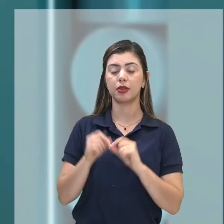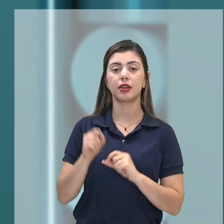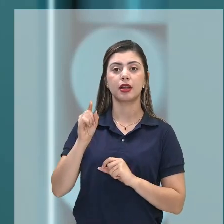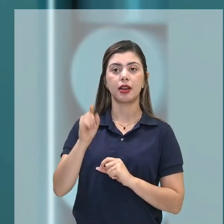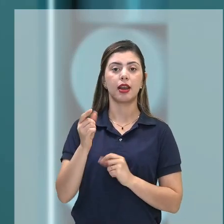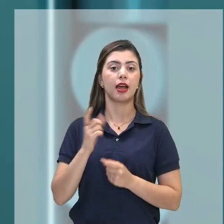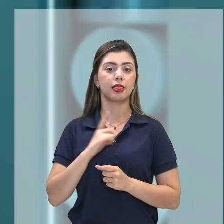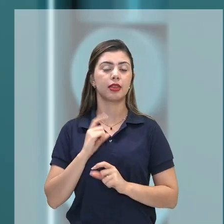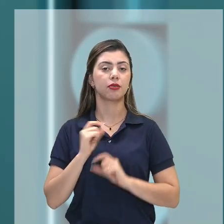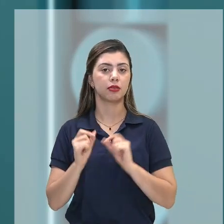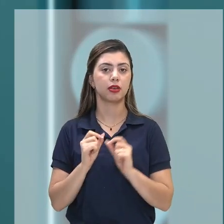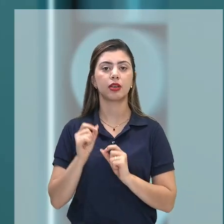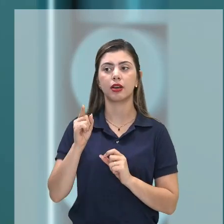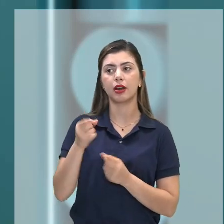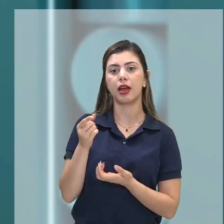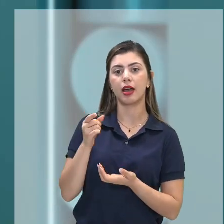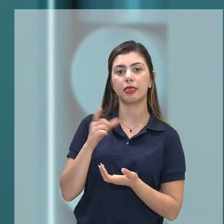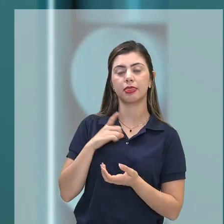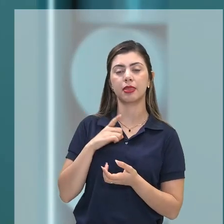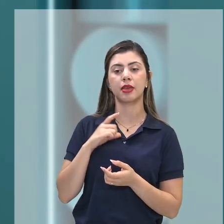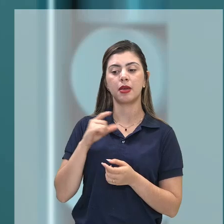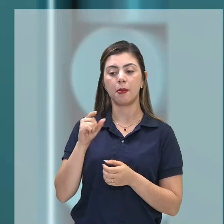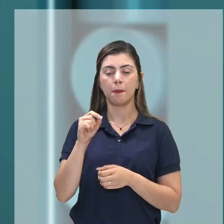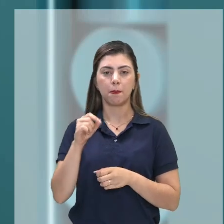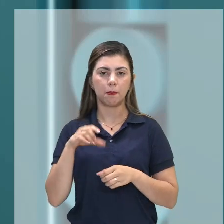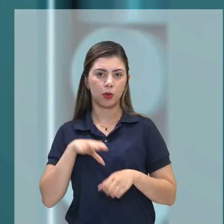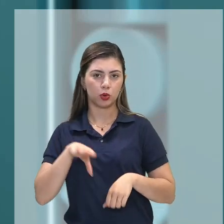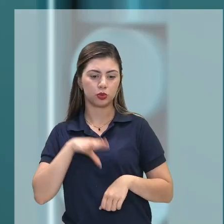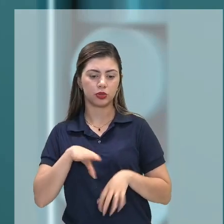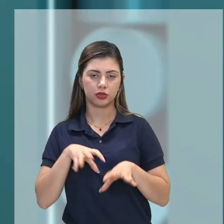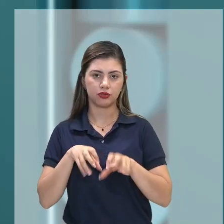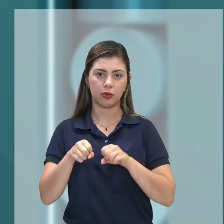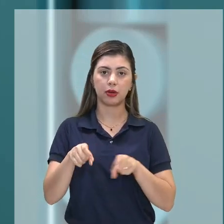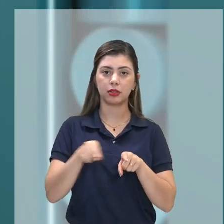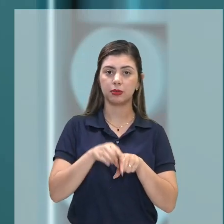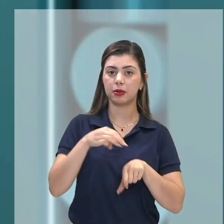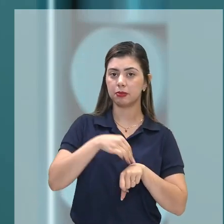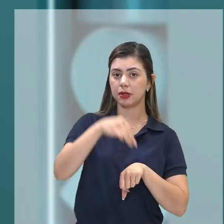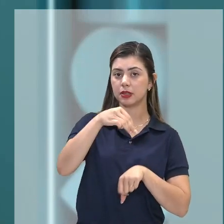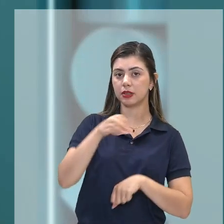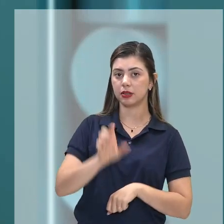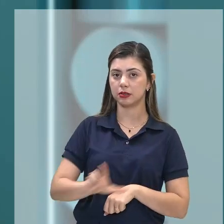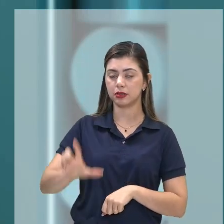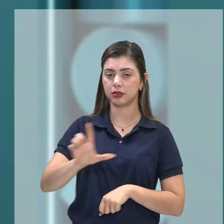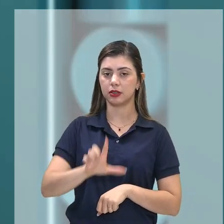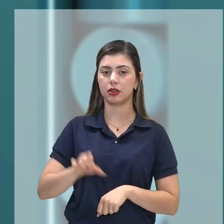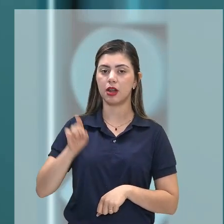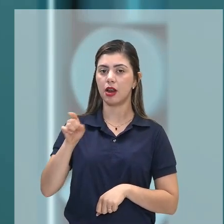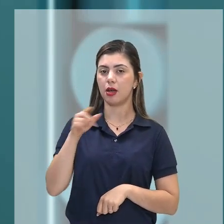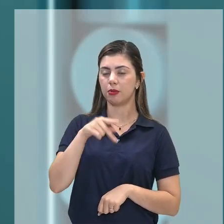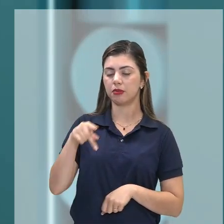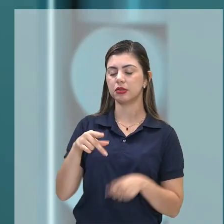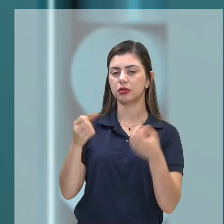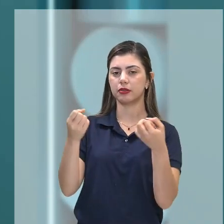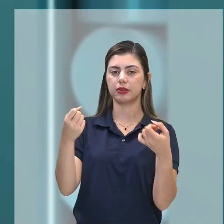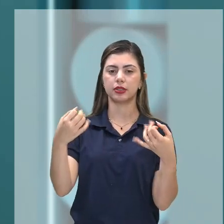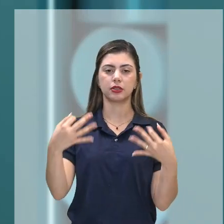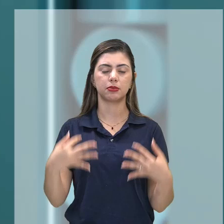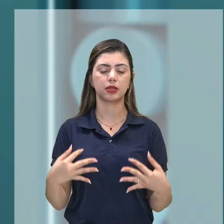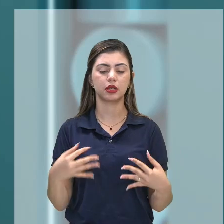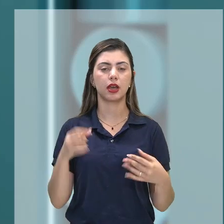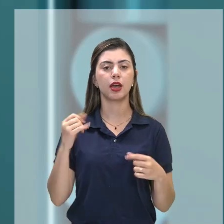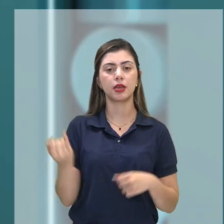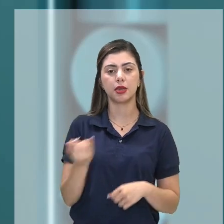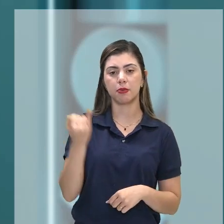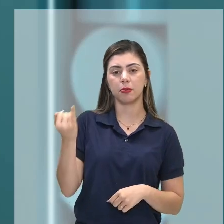Letras, Língua Portuguesa, e tem mestrado em Literatura. Ele vai também pontuar para nós uma parte